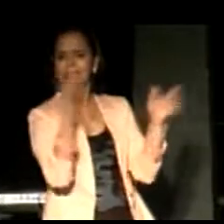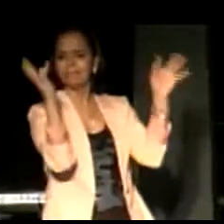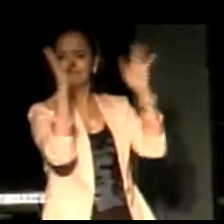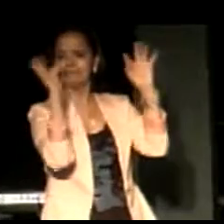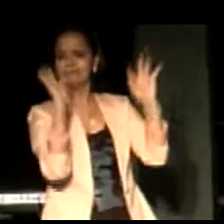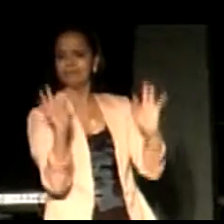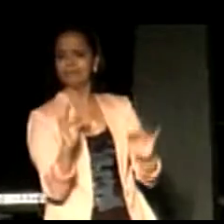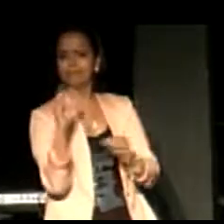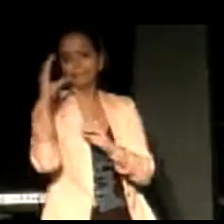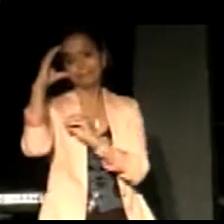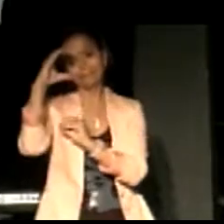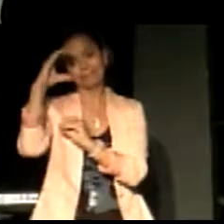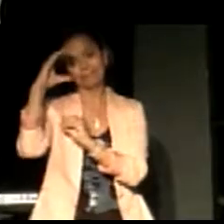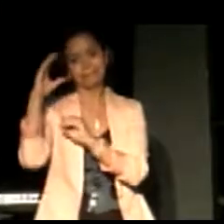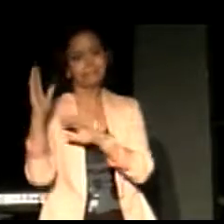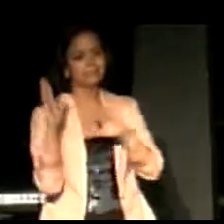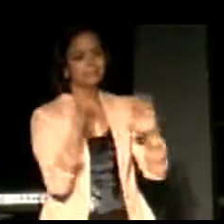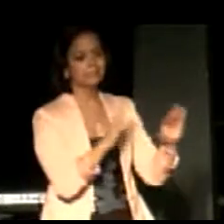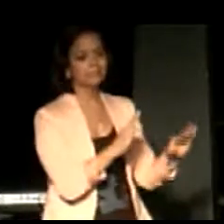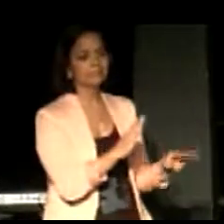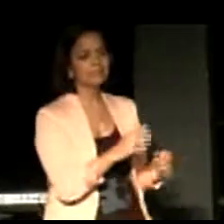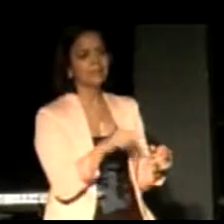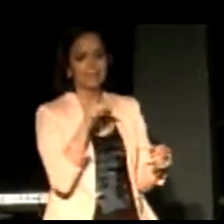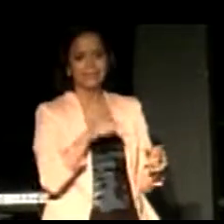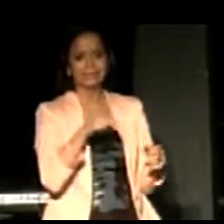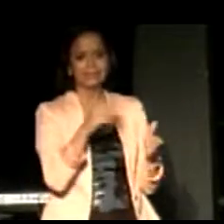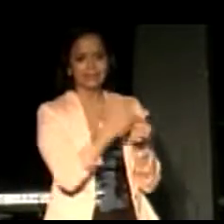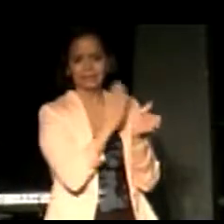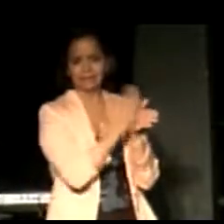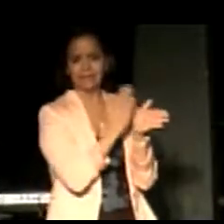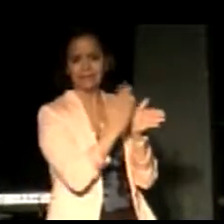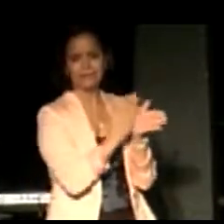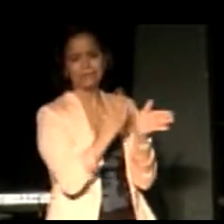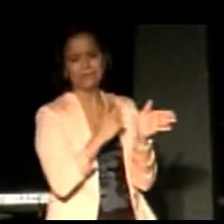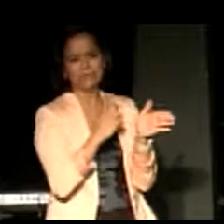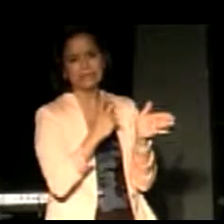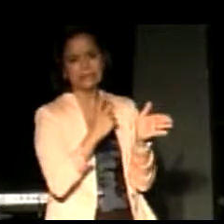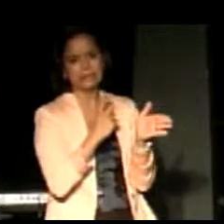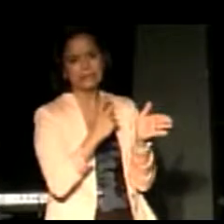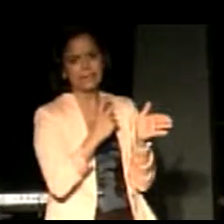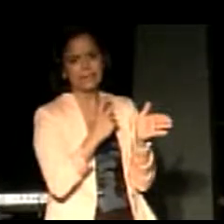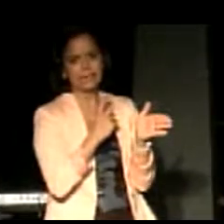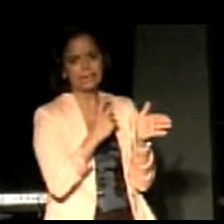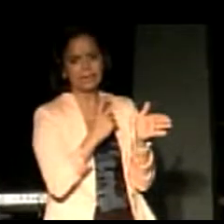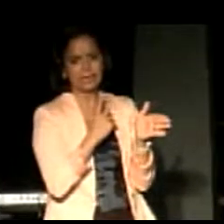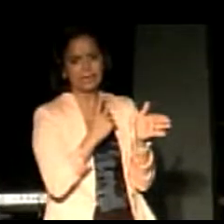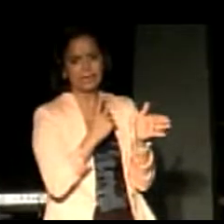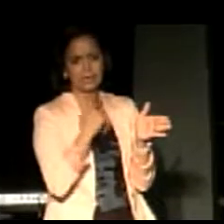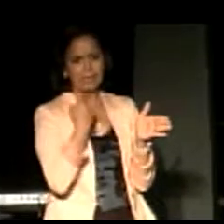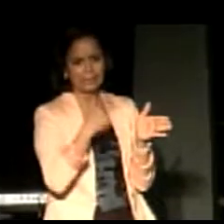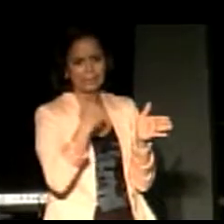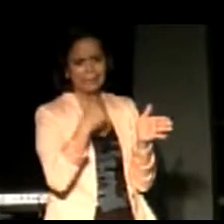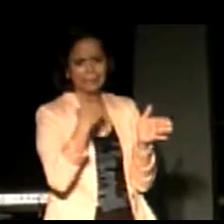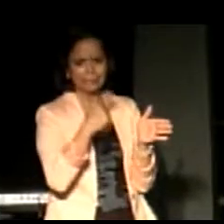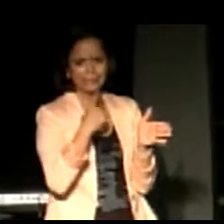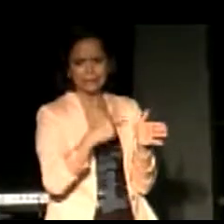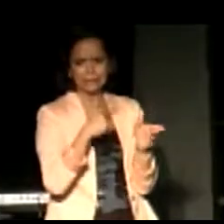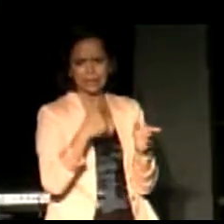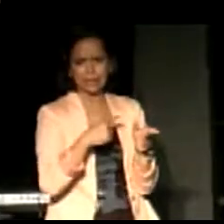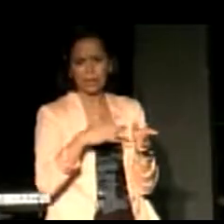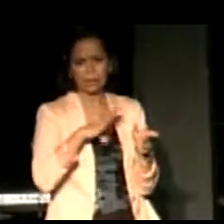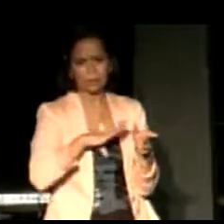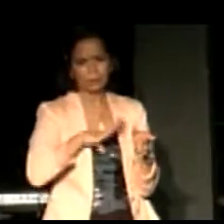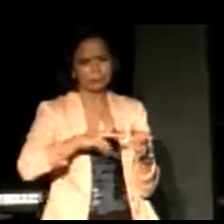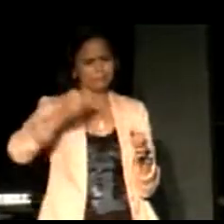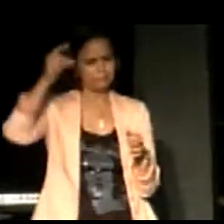Felicidade? E nessa obra ele faz uma séria e severa crítica à sociedade portuguesa